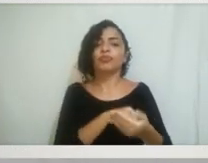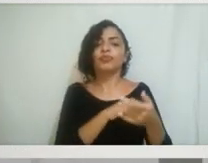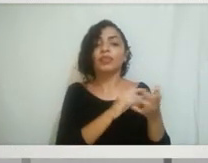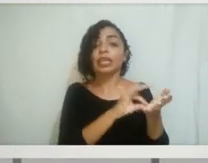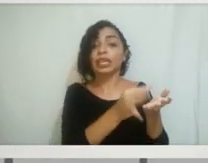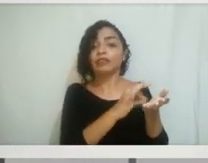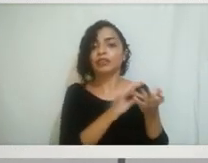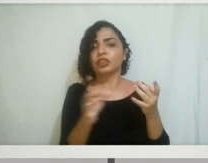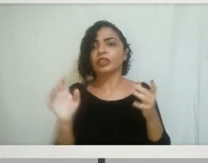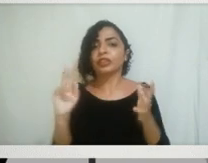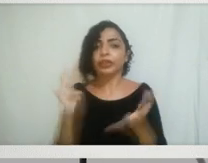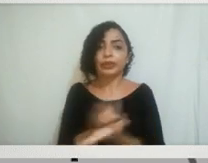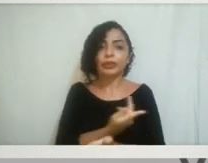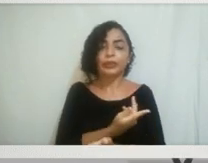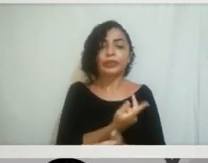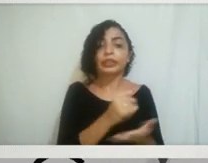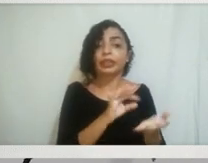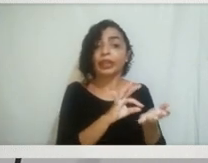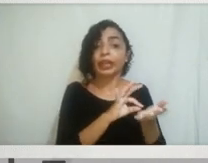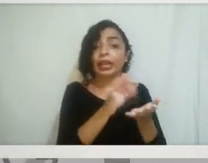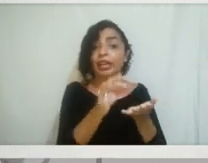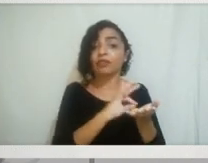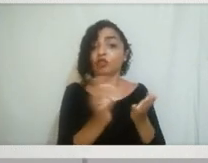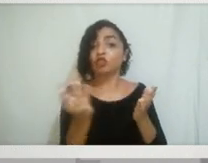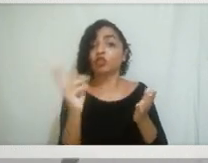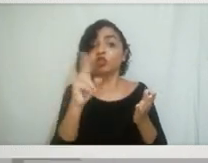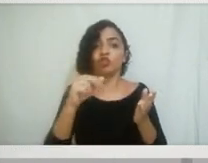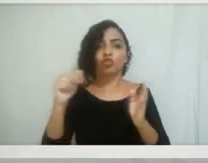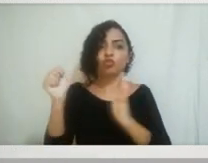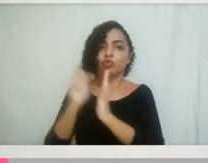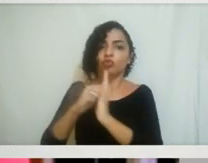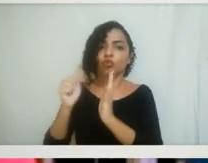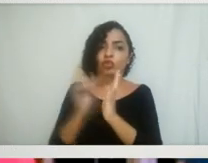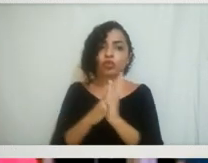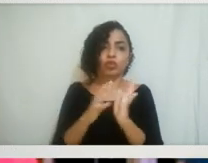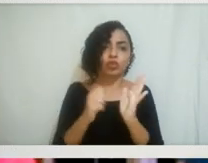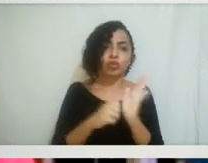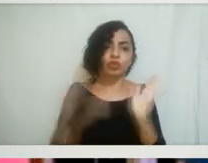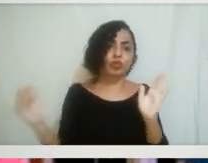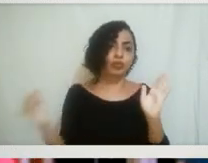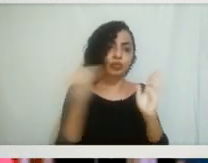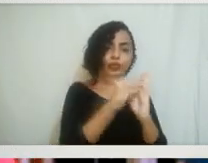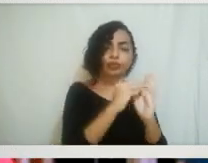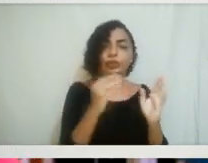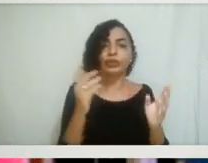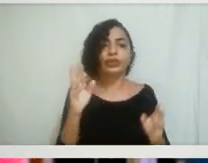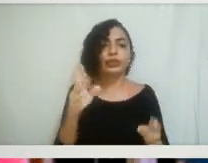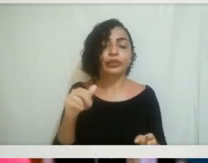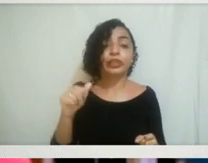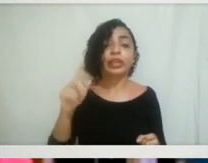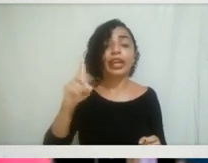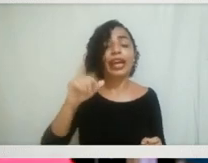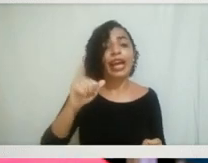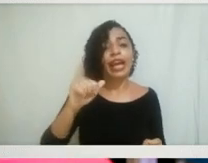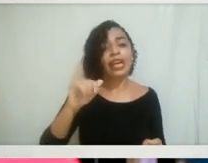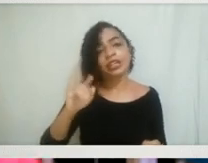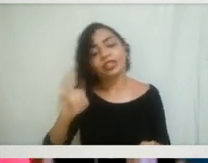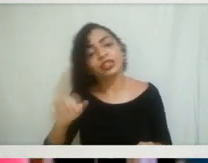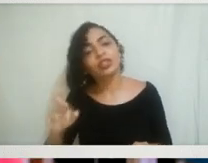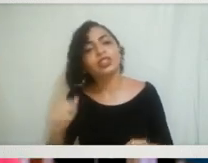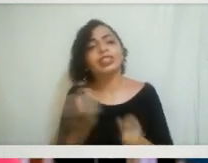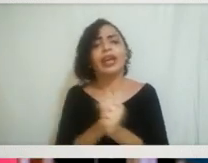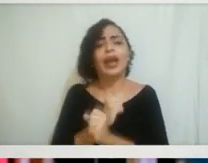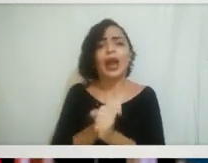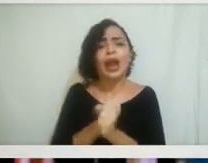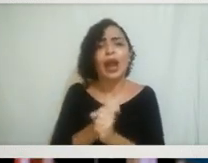eles. E por conta de definições editoriais, a revista nunca chegou a publicar. Ficou uma matéria muito longa e o Adie, ele passou